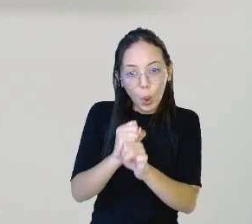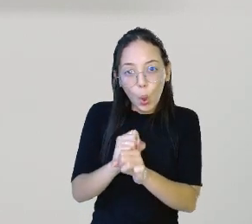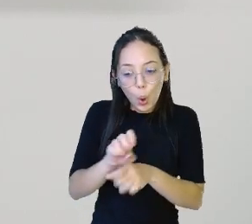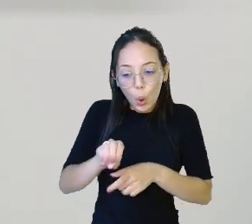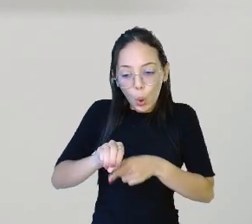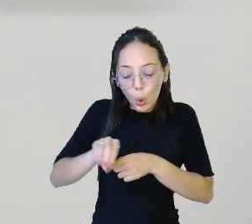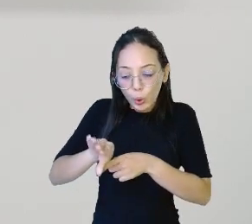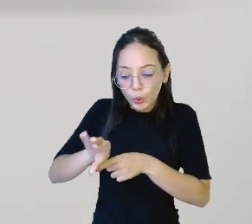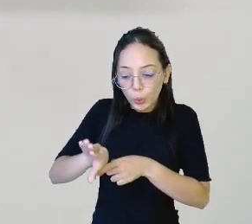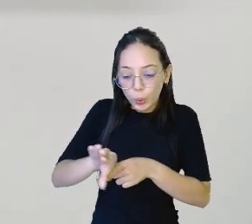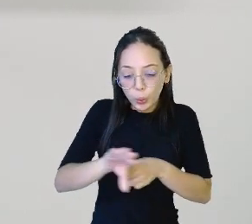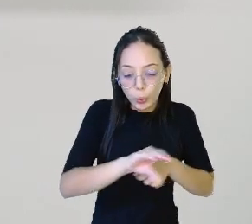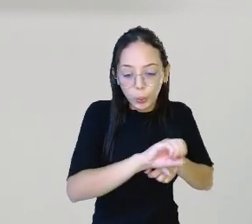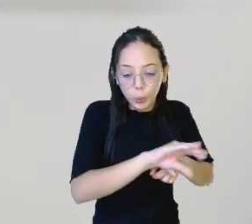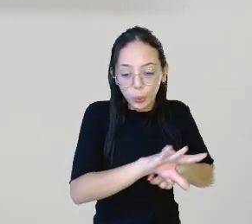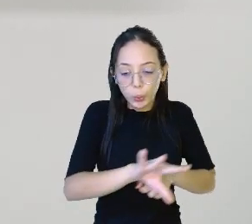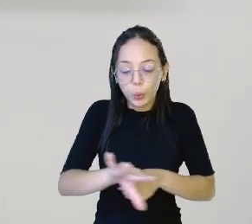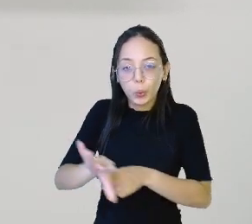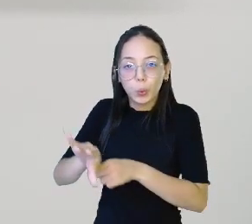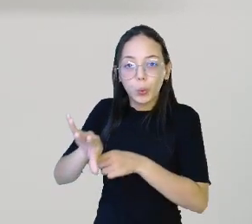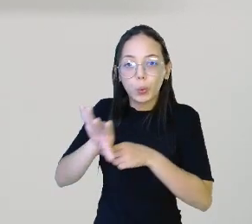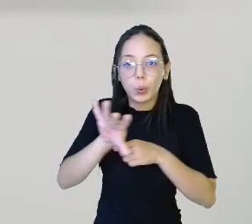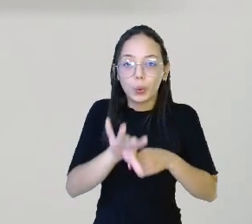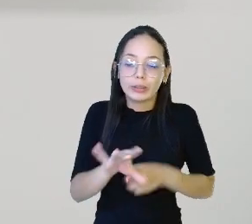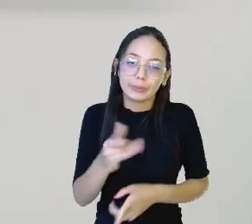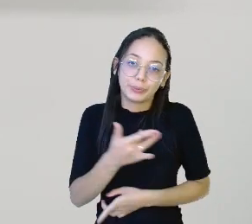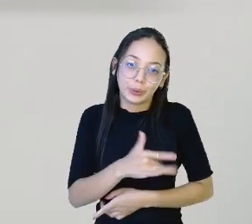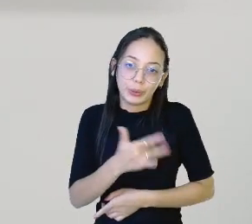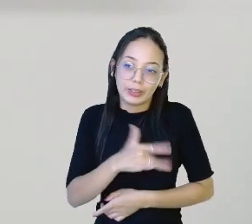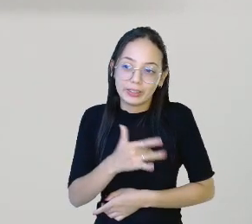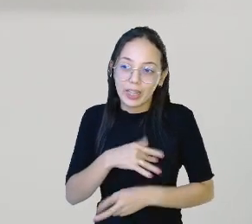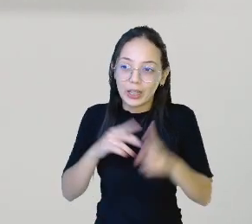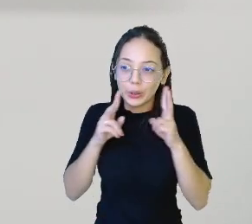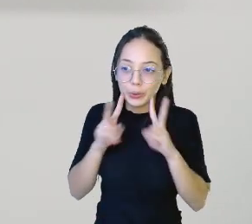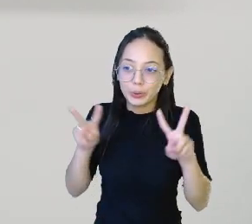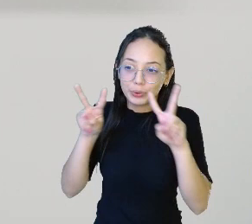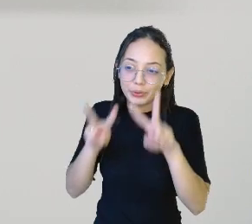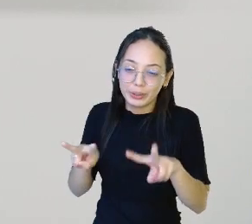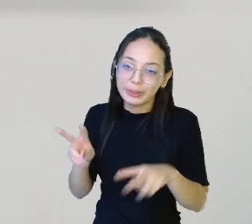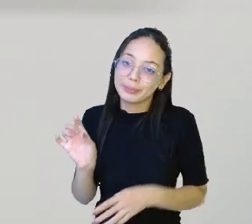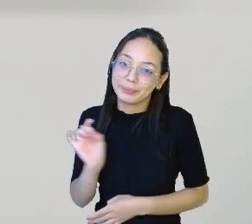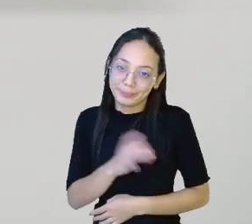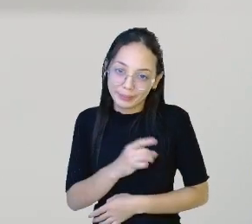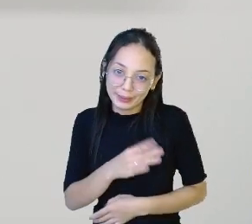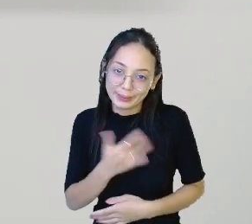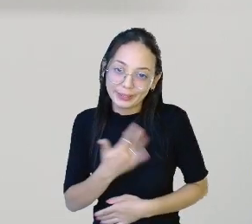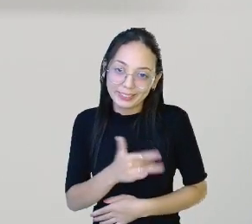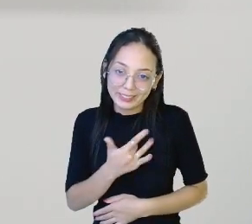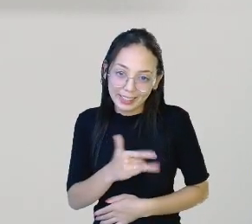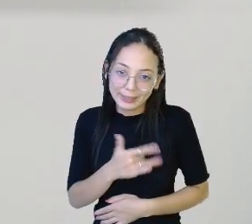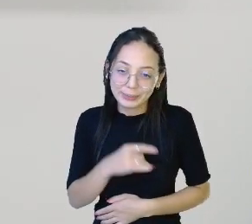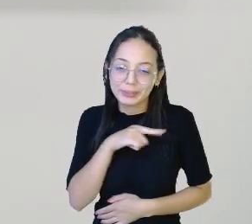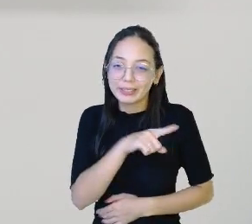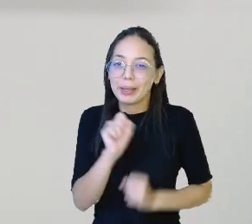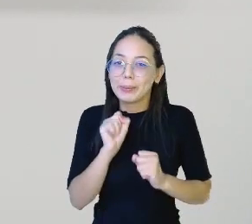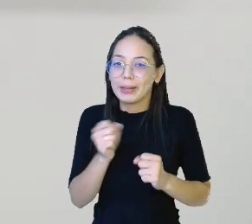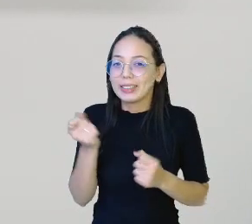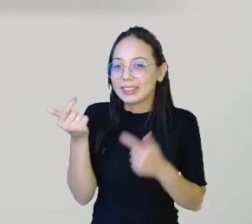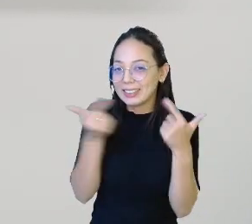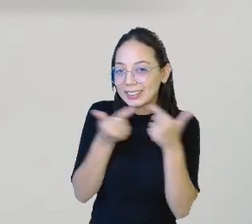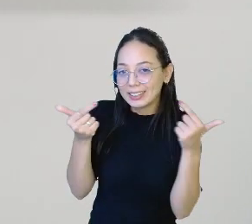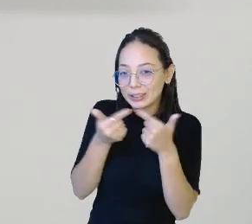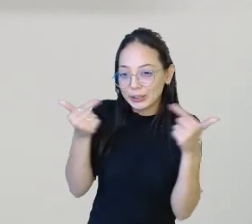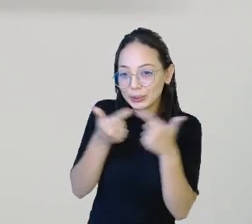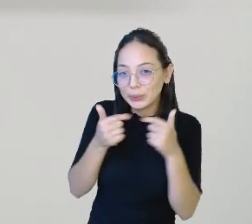na mão, a luz bateu no espelho, coitadinho, teve assim uma visão um pouco assustadora, né? Você pode ter rido um pouquinho dele no final